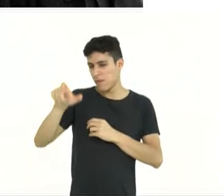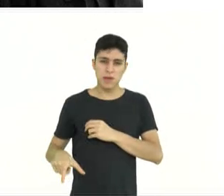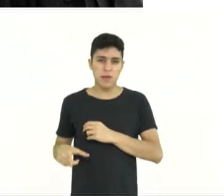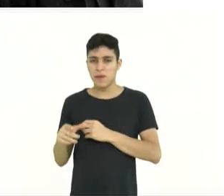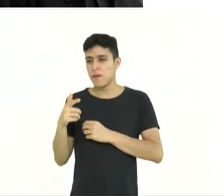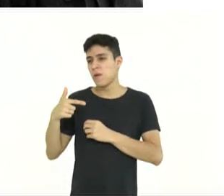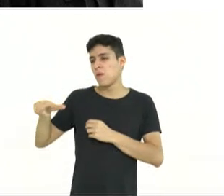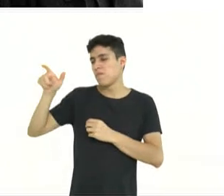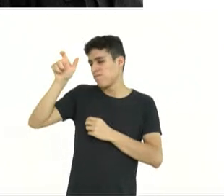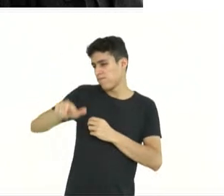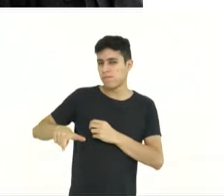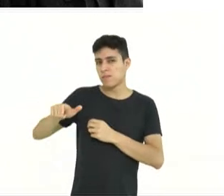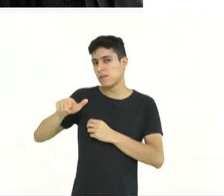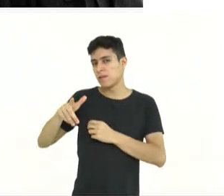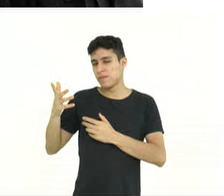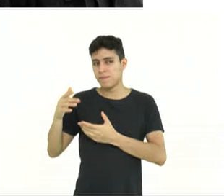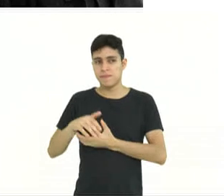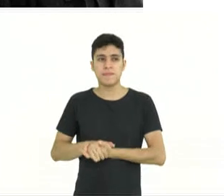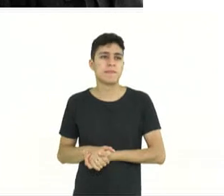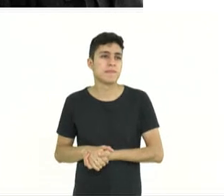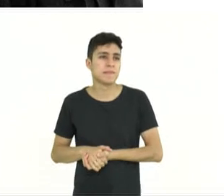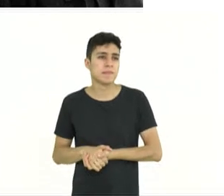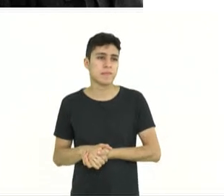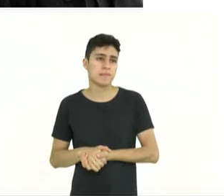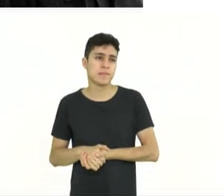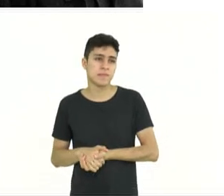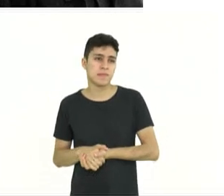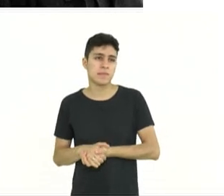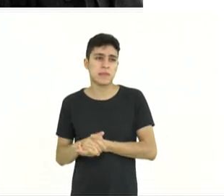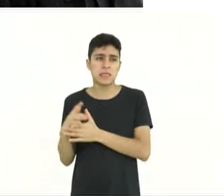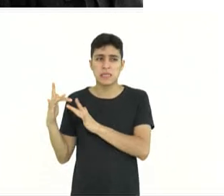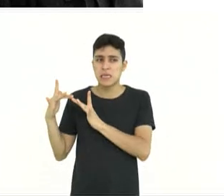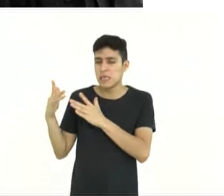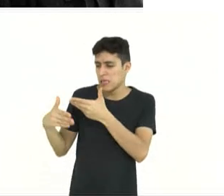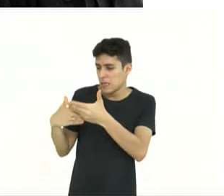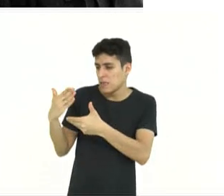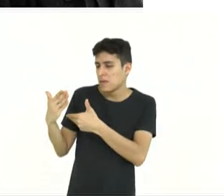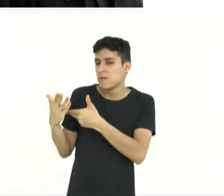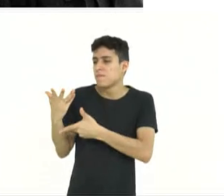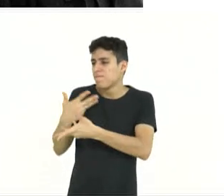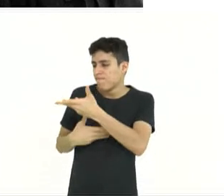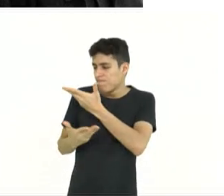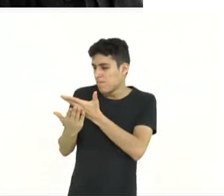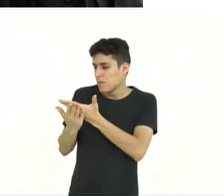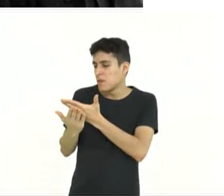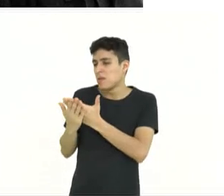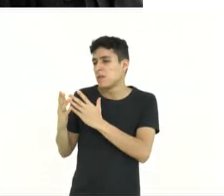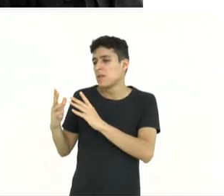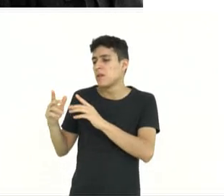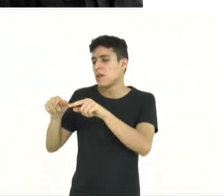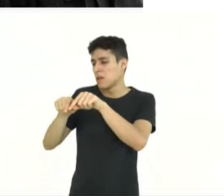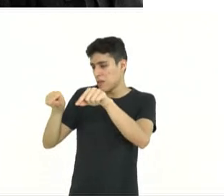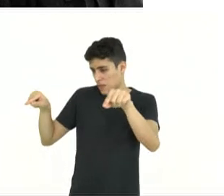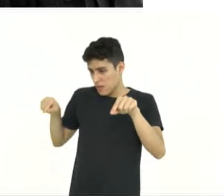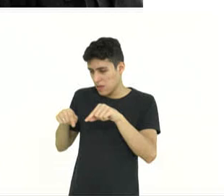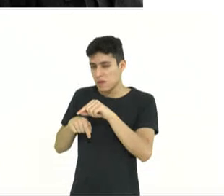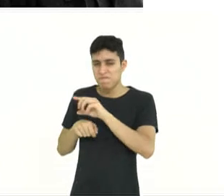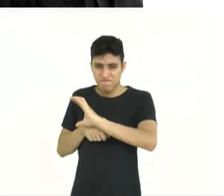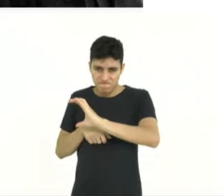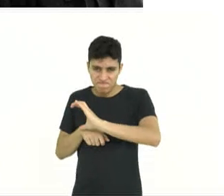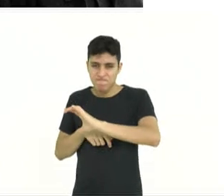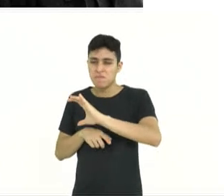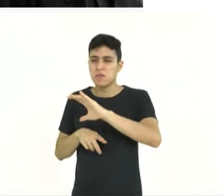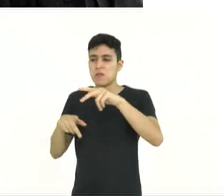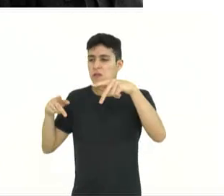o maneta também que tinha money e o mané né entrou os artistas Vanguarda estudou no ateliê de sues uma